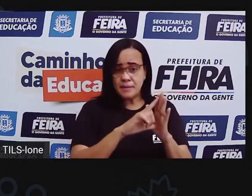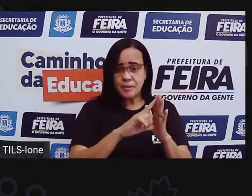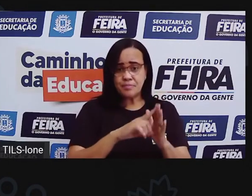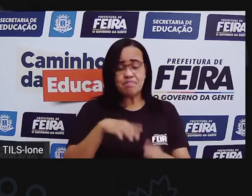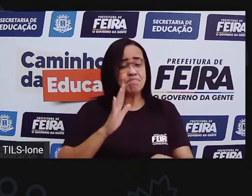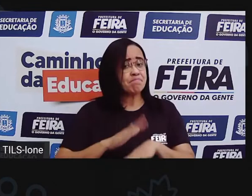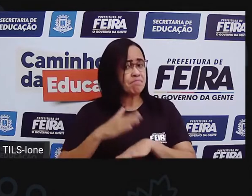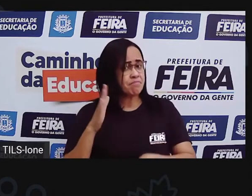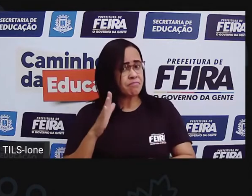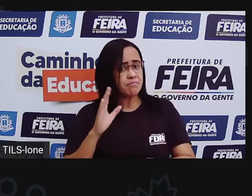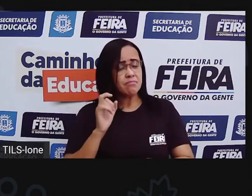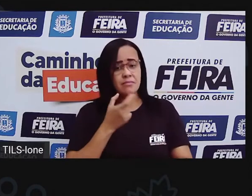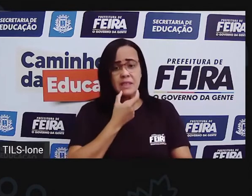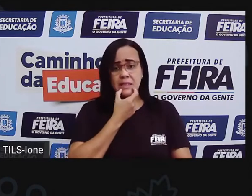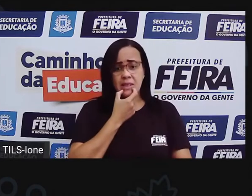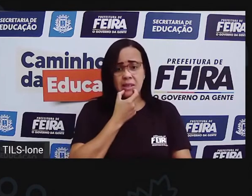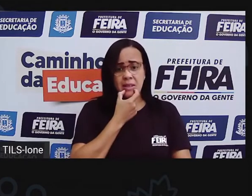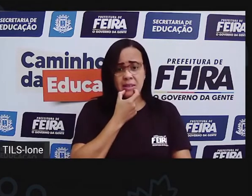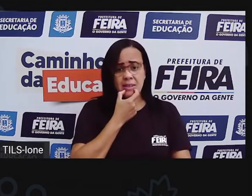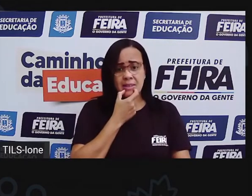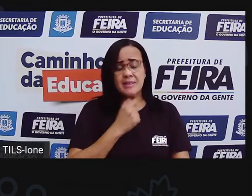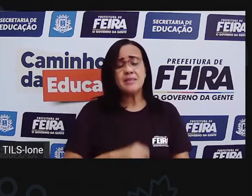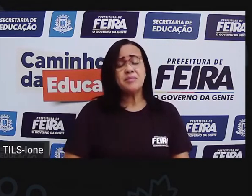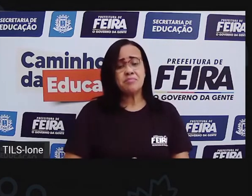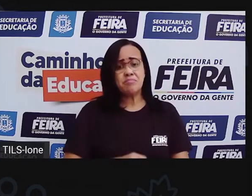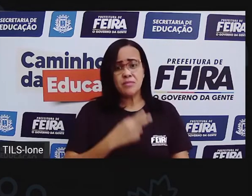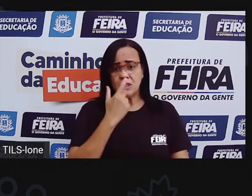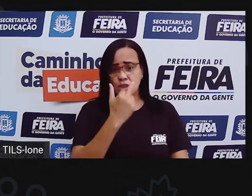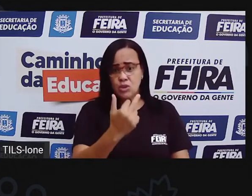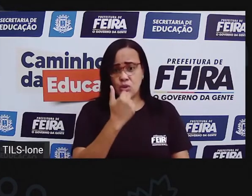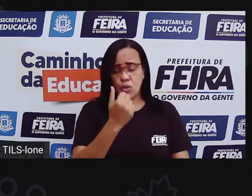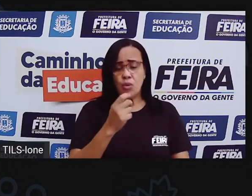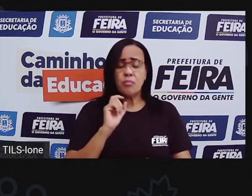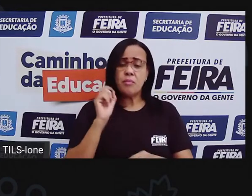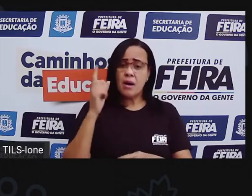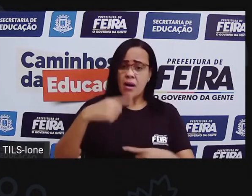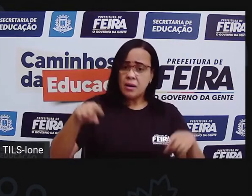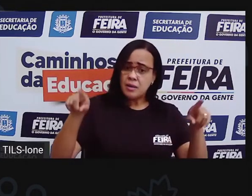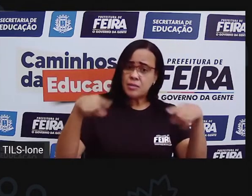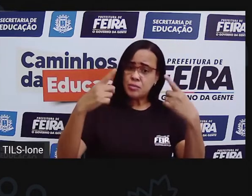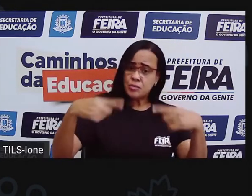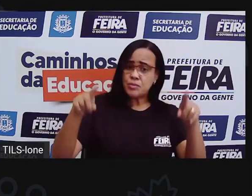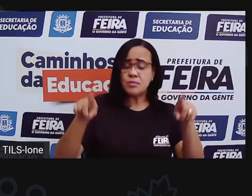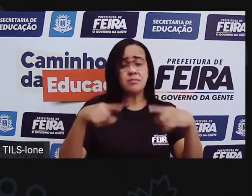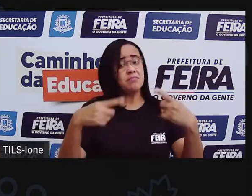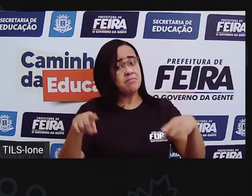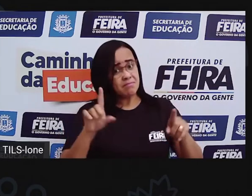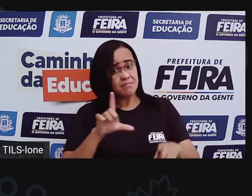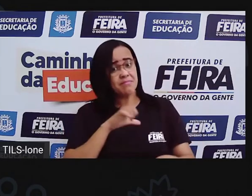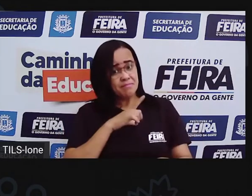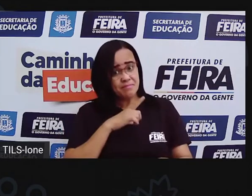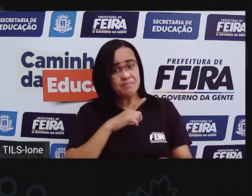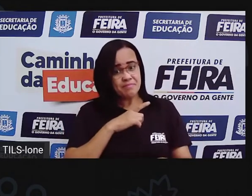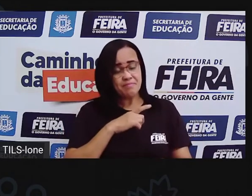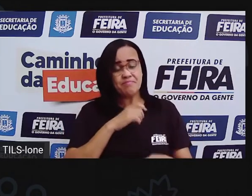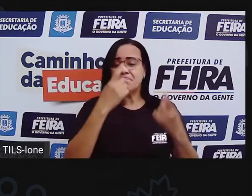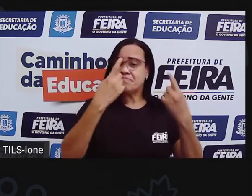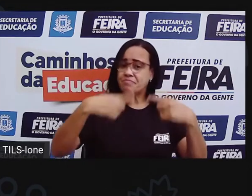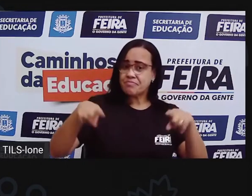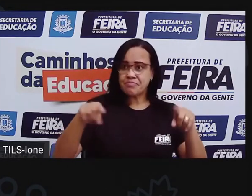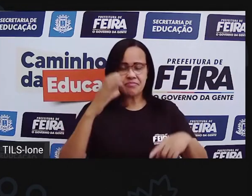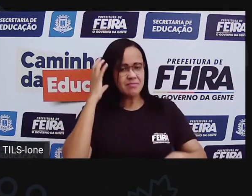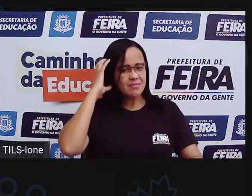mais que a gente pode encontrar em inglês, meninada? Músicas! Isso! Tem muitas músicas que tocam no